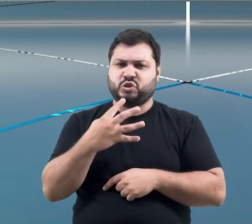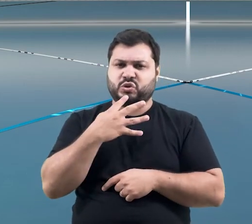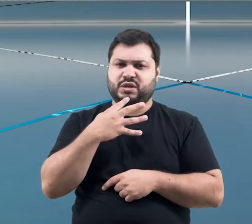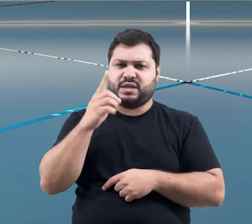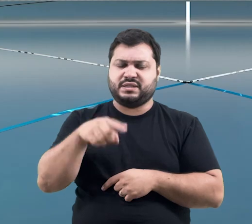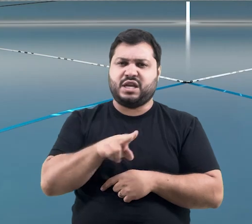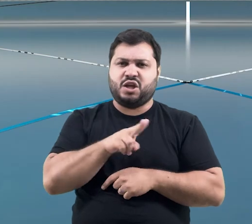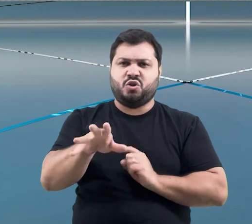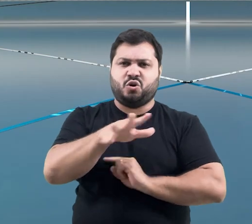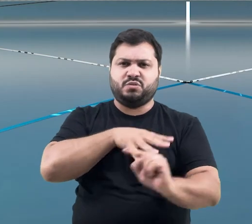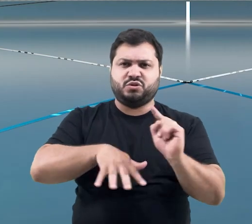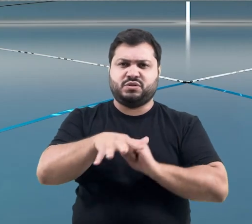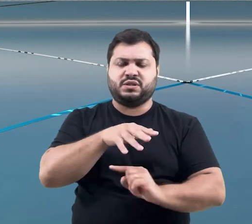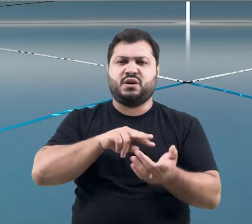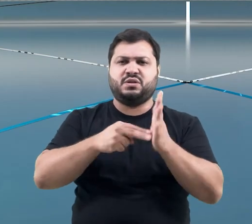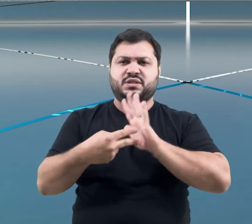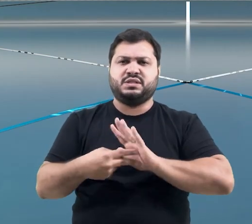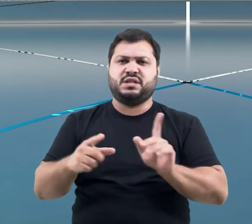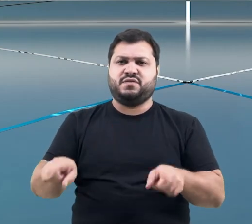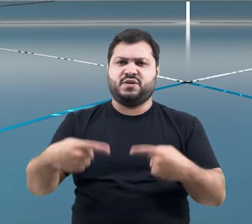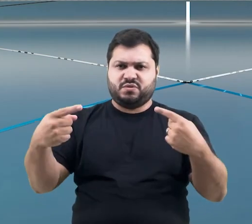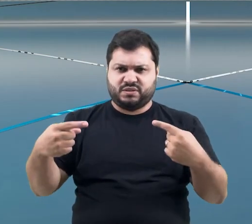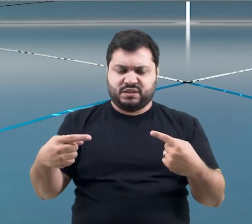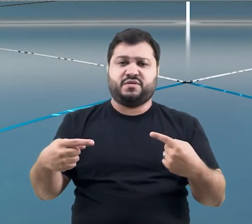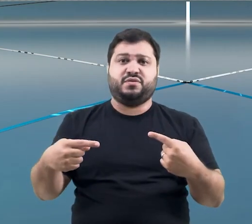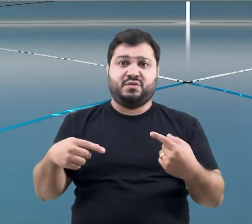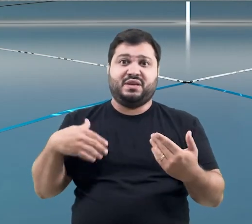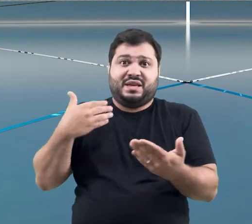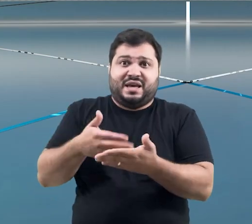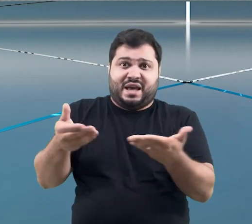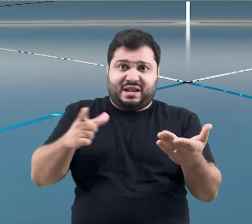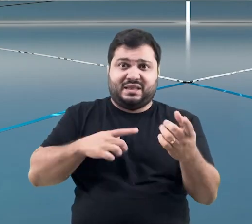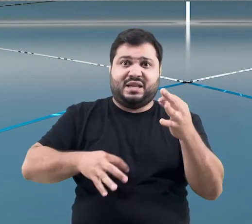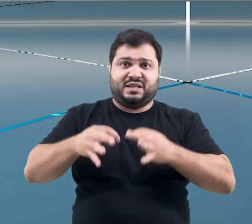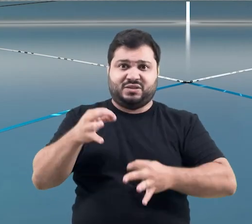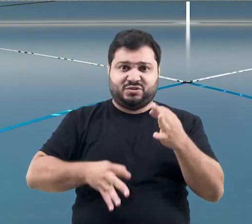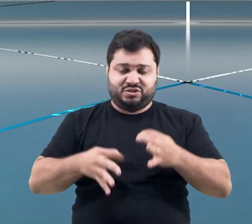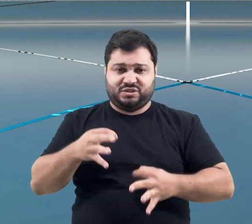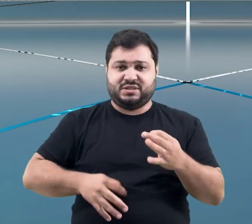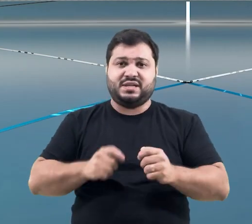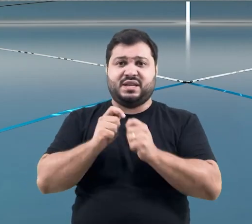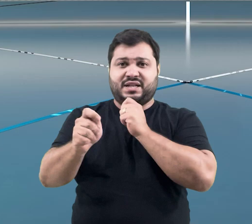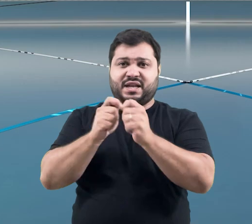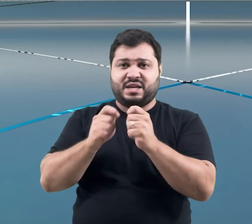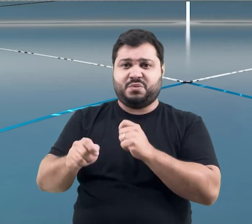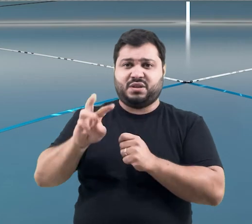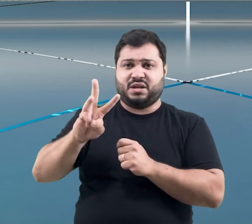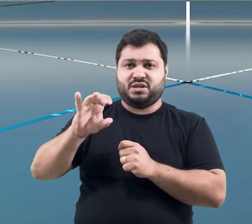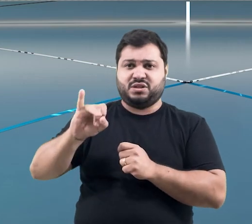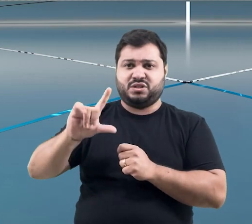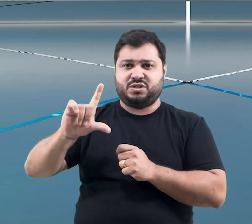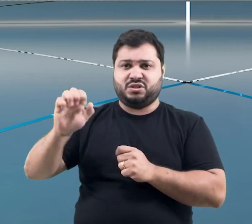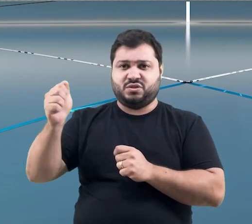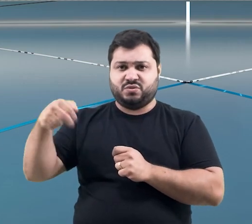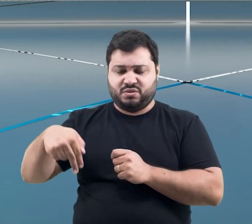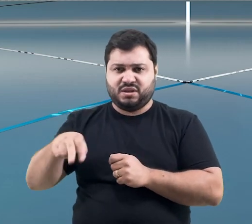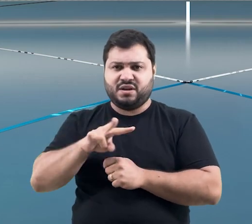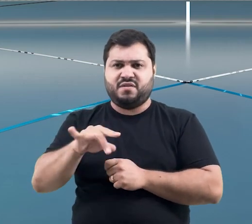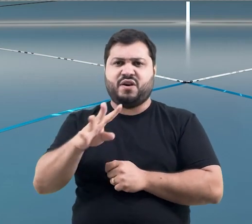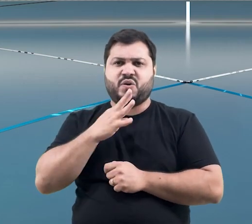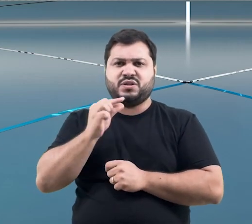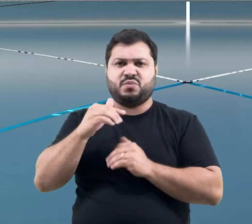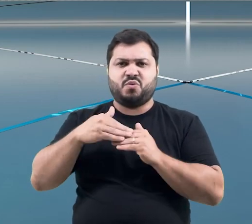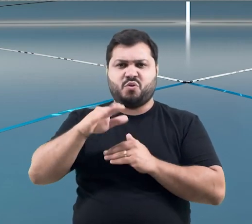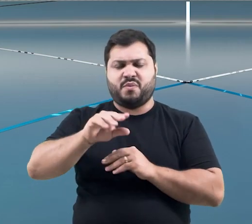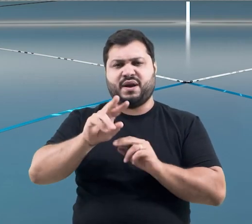do que conhecemos como nome social, representa um desafio que ainda chega à Justiça. Na reportagem de William Nascimento, você